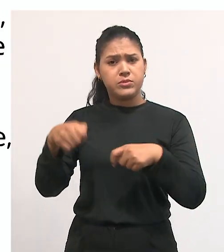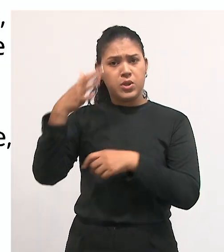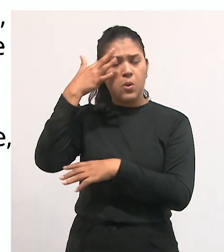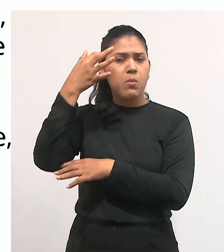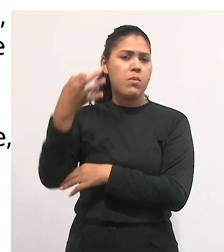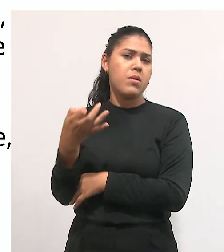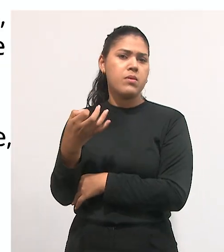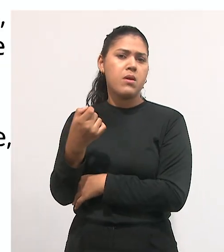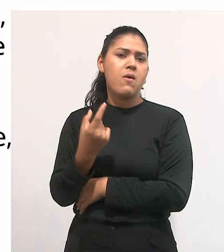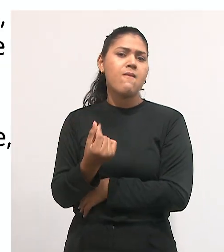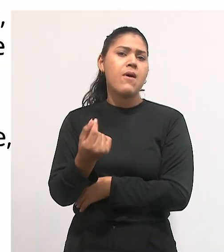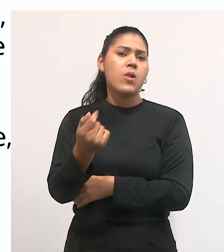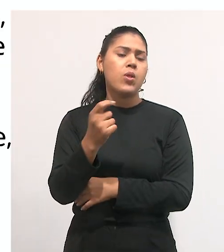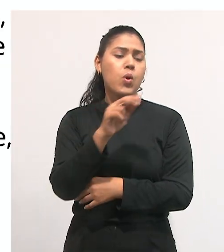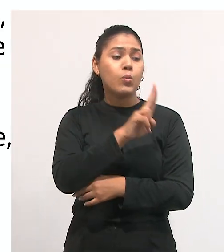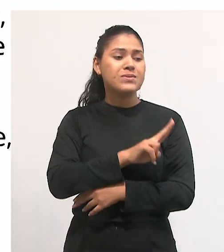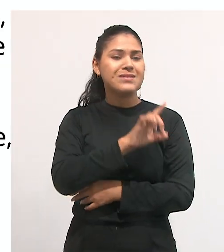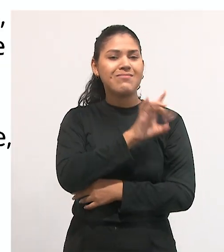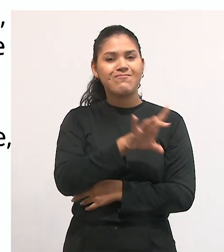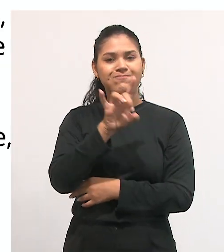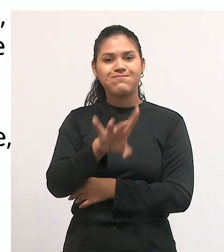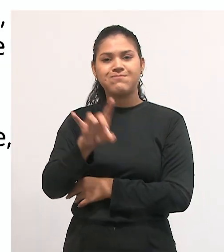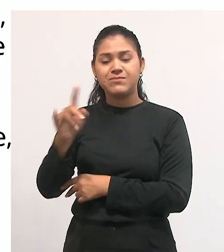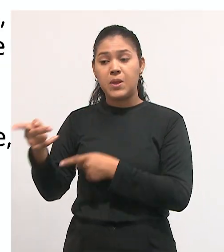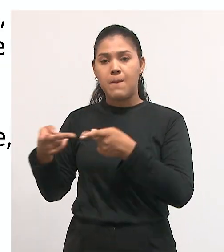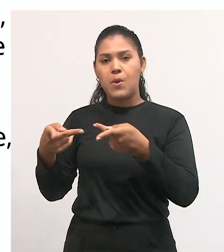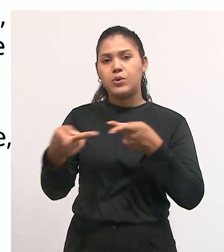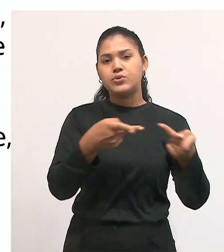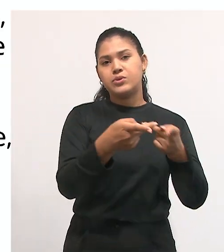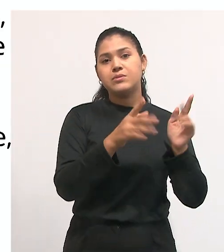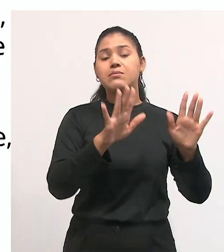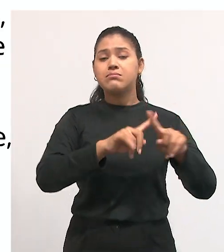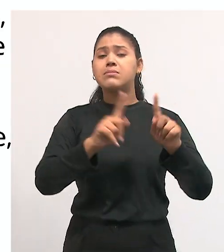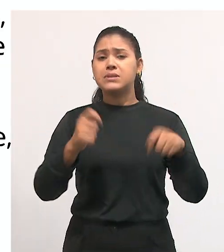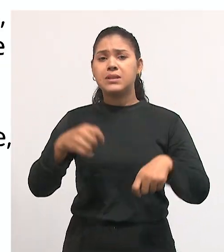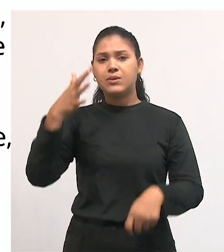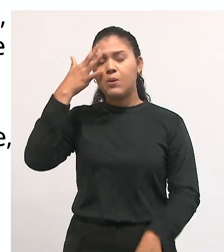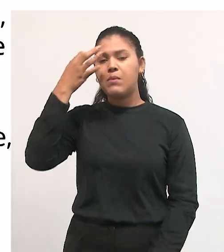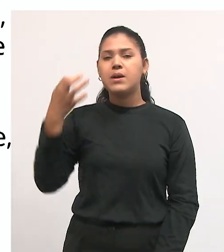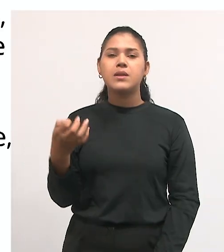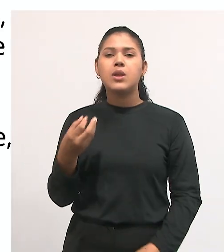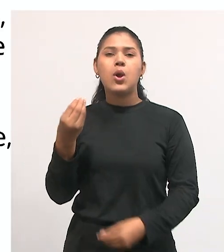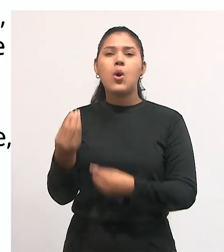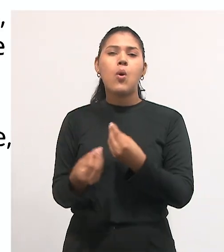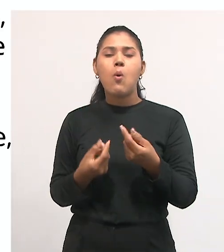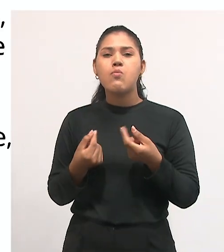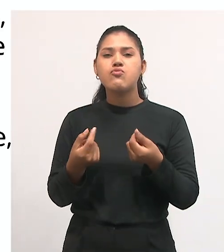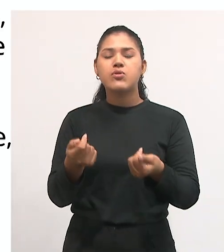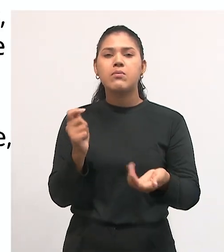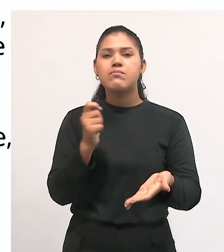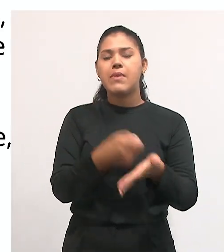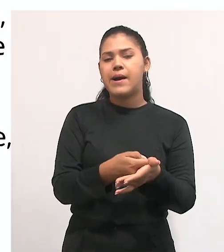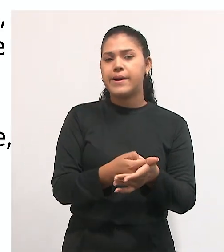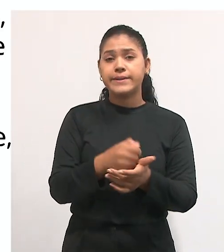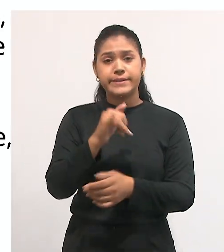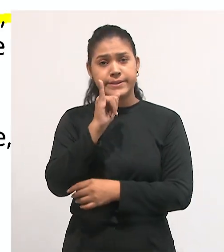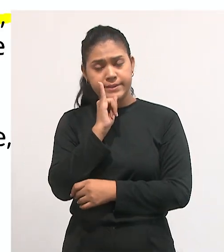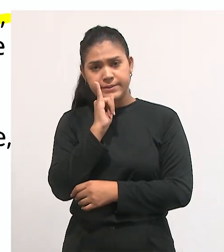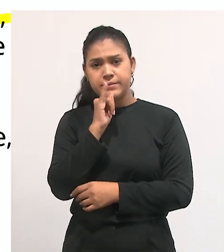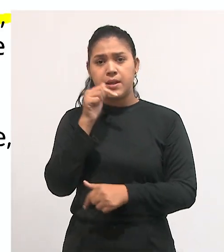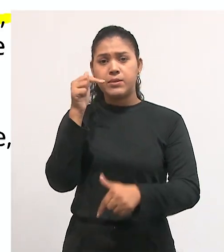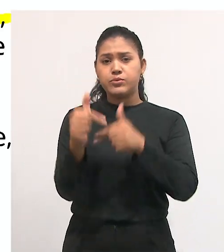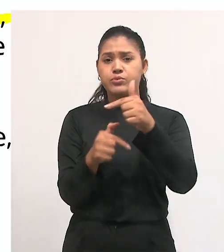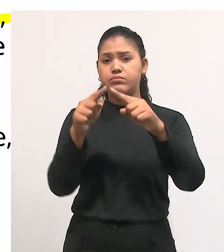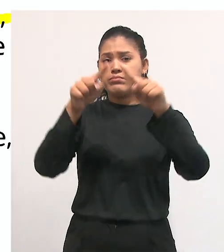cada projeto, mas também permite uma melhor previsão dos gastos que serão feitos, né? Por exemplo, aqui, a mão de obra que vai